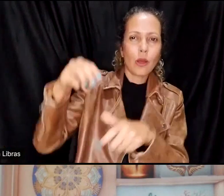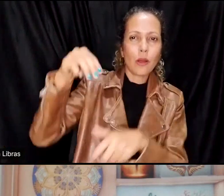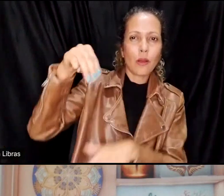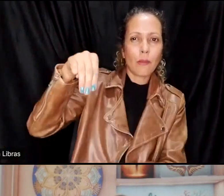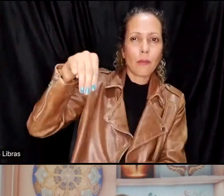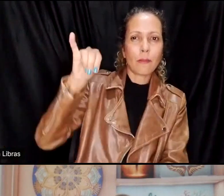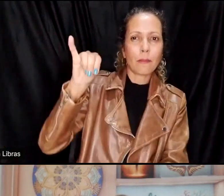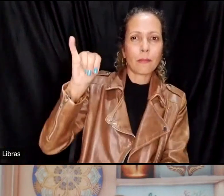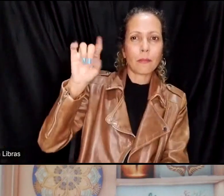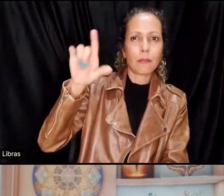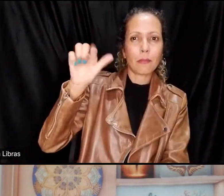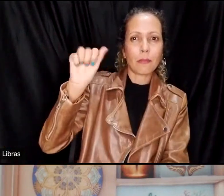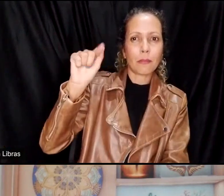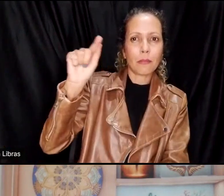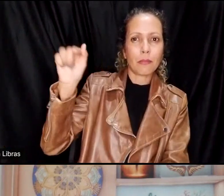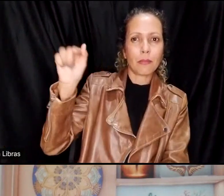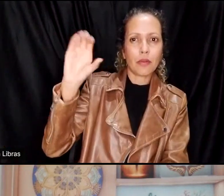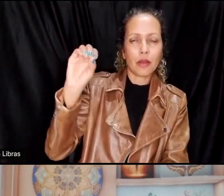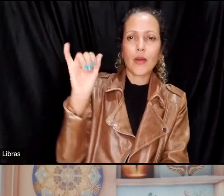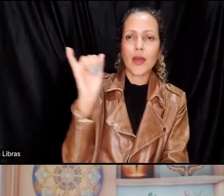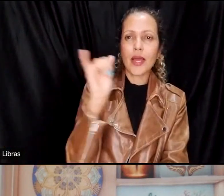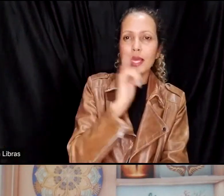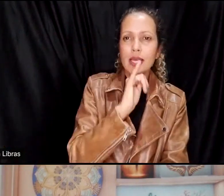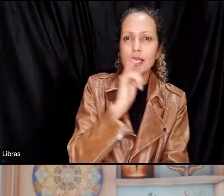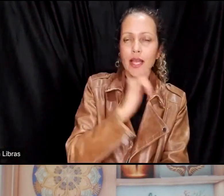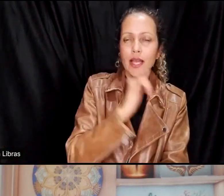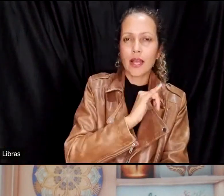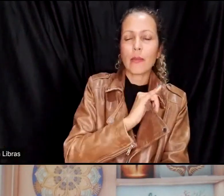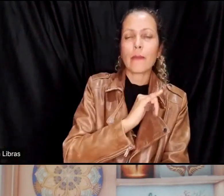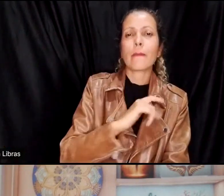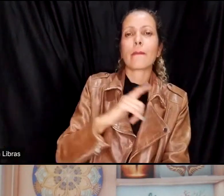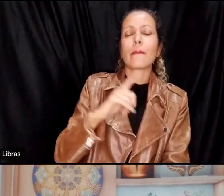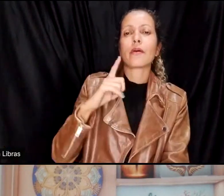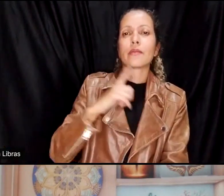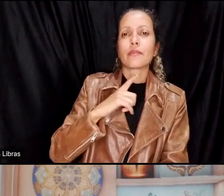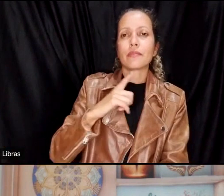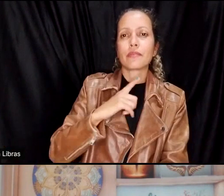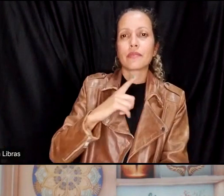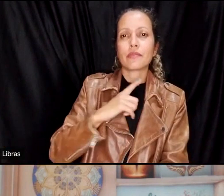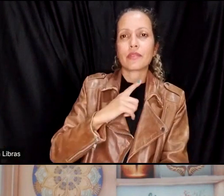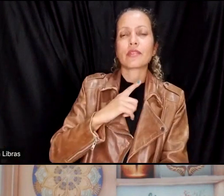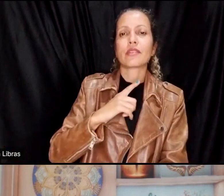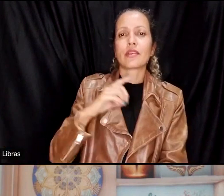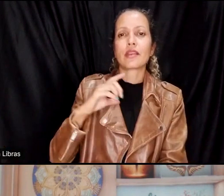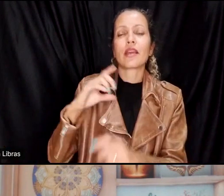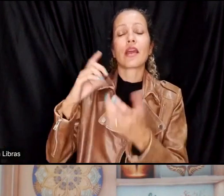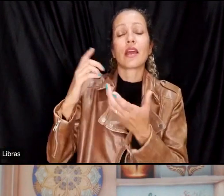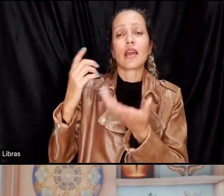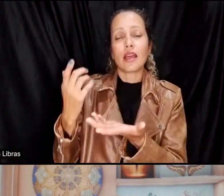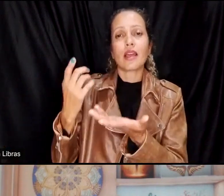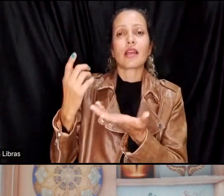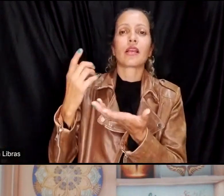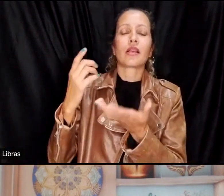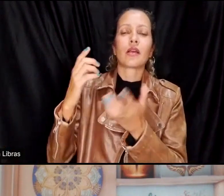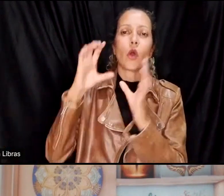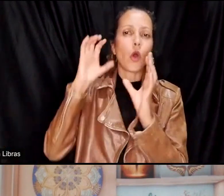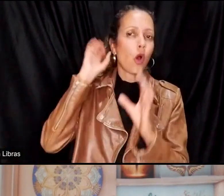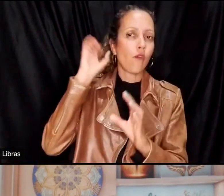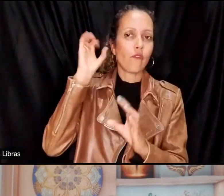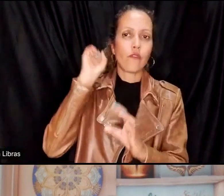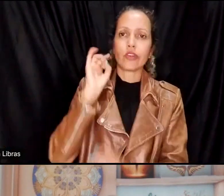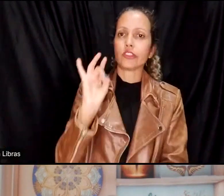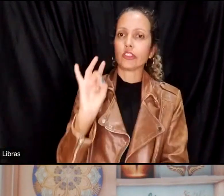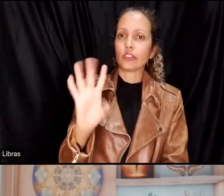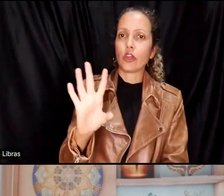foi sem ter surdos. Era o congresso para falar de surdos, sem ter surdos. E